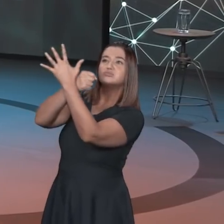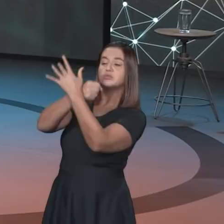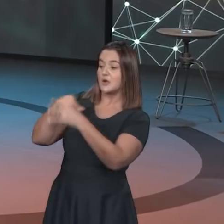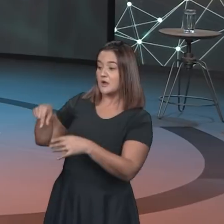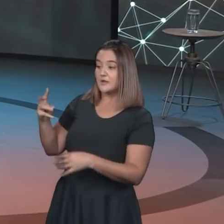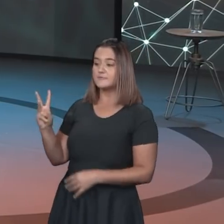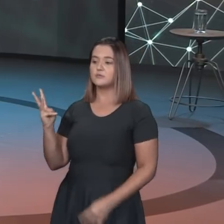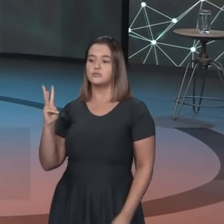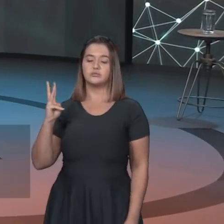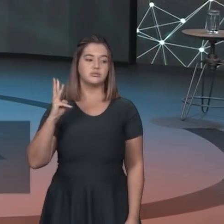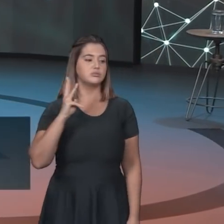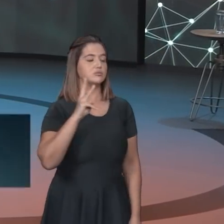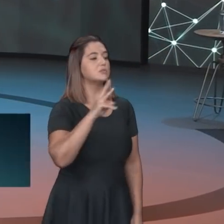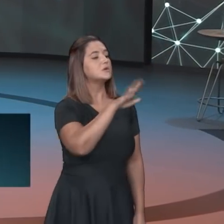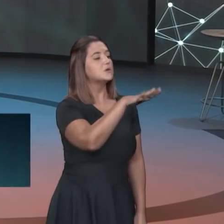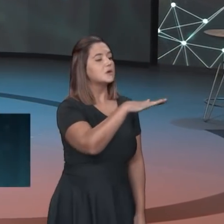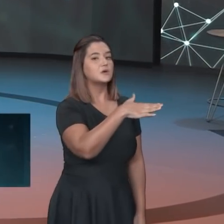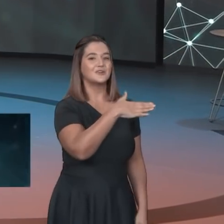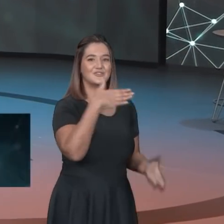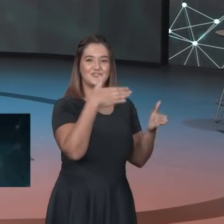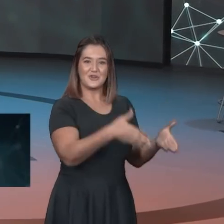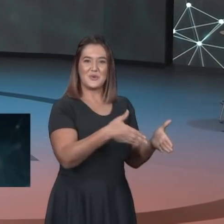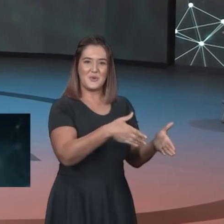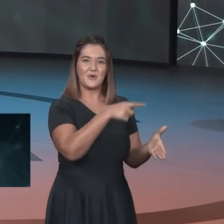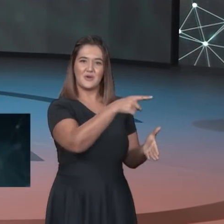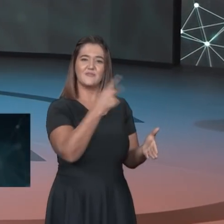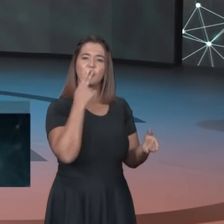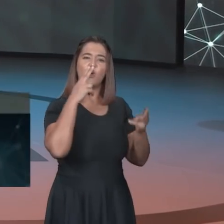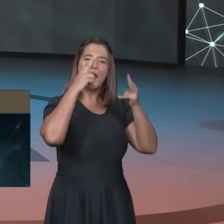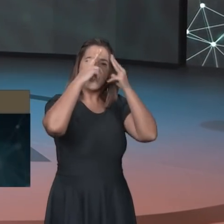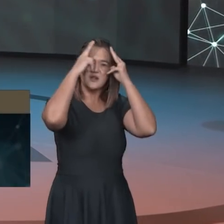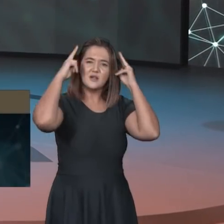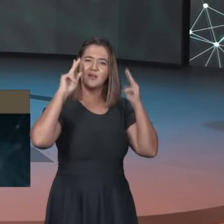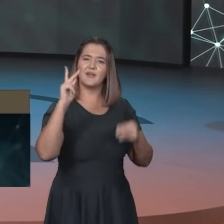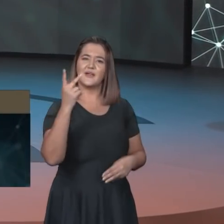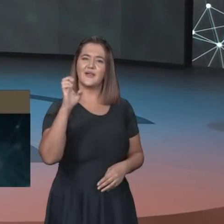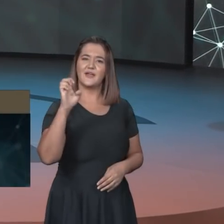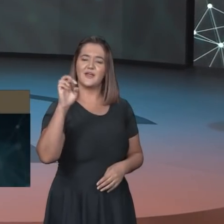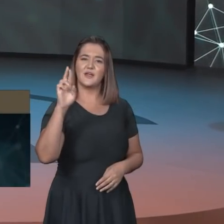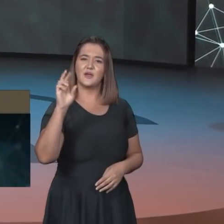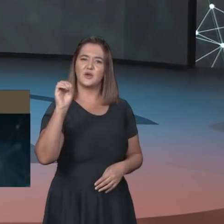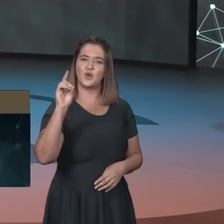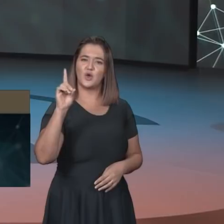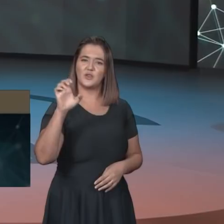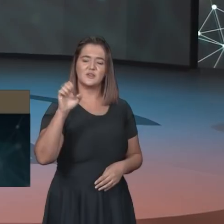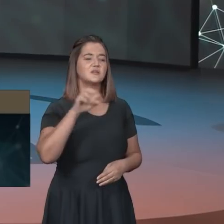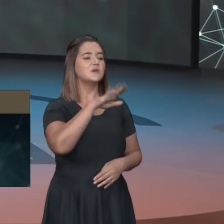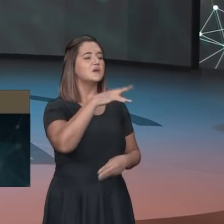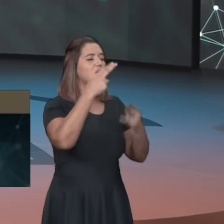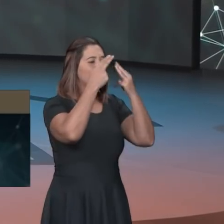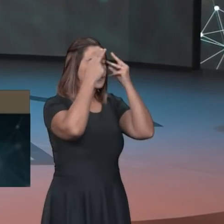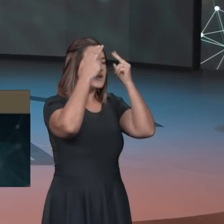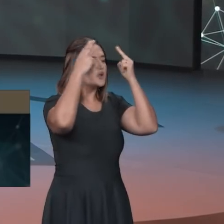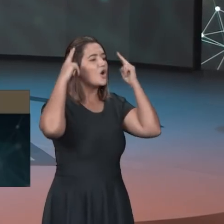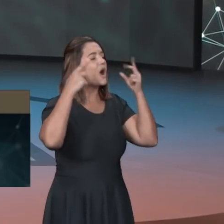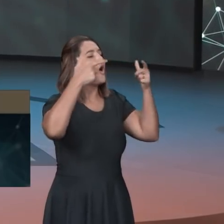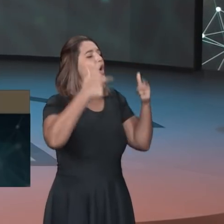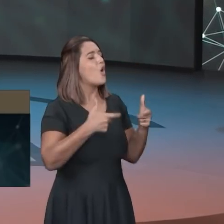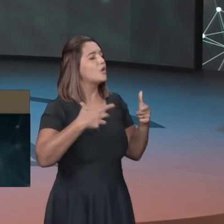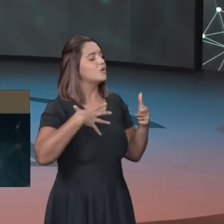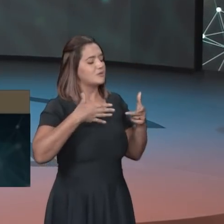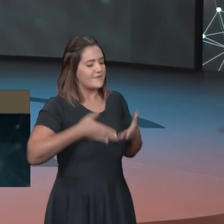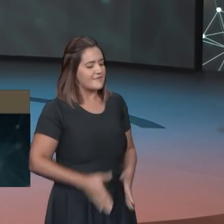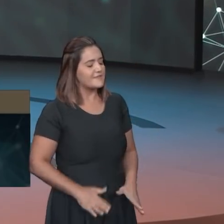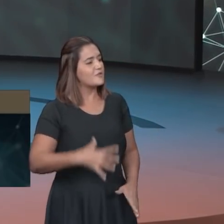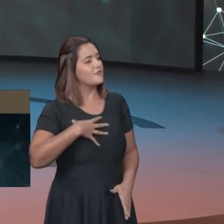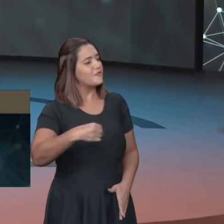palácio de Herodes, perguntaram, onde está nascido o rei dos judeus? E Herodes perguntou, como assim? Não, porque nós